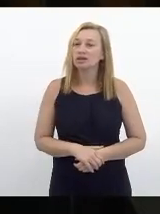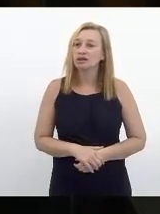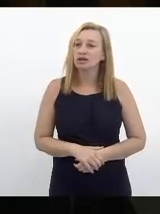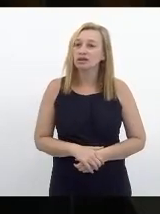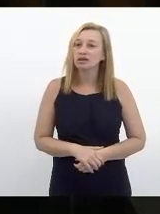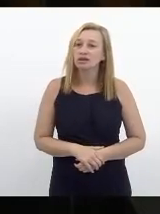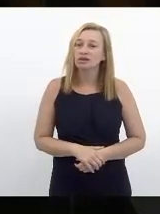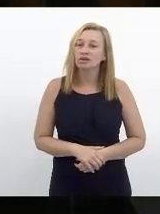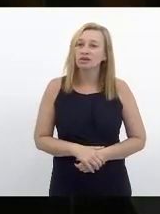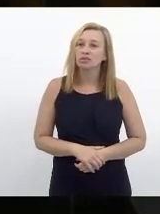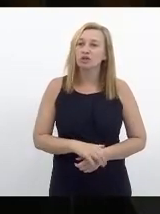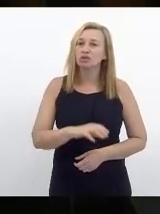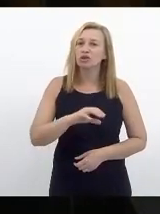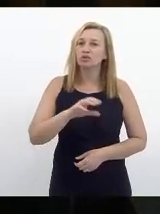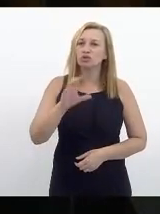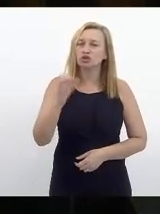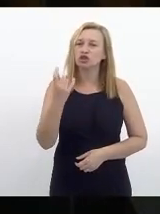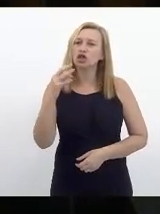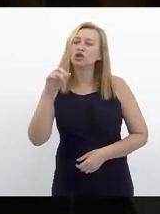sincretiza como Xangô.